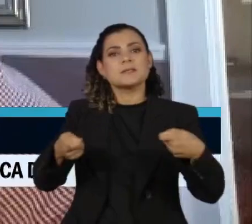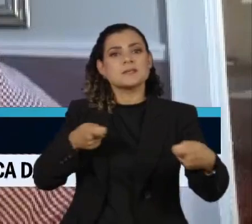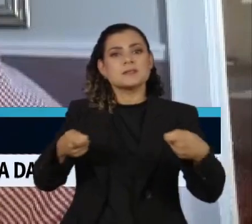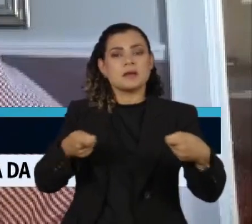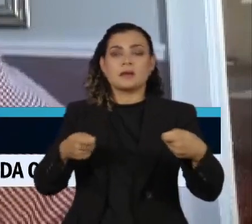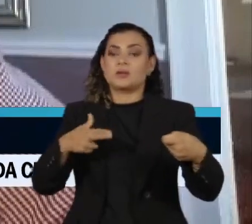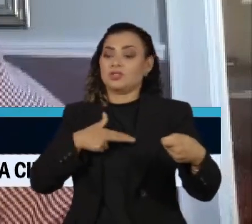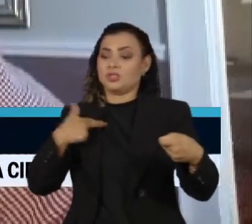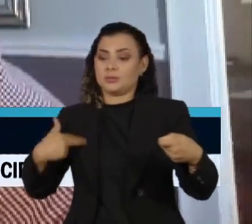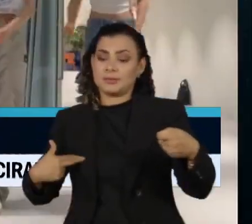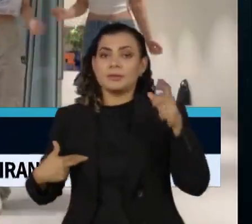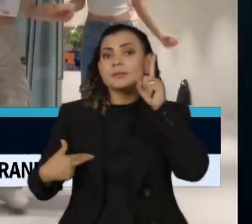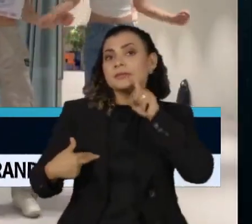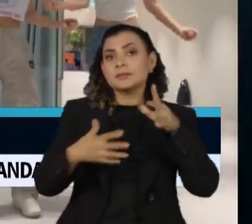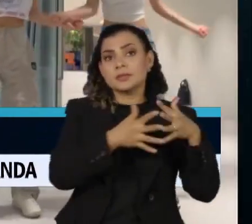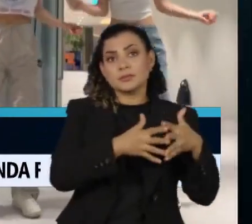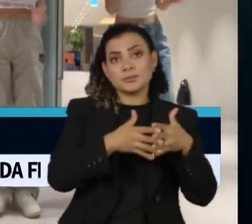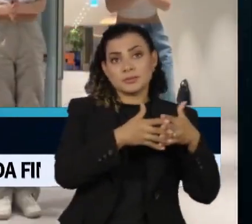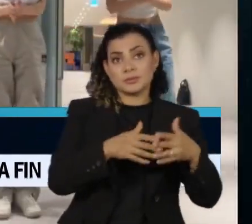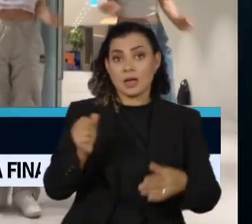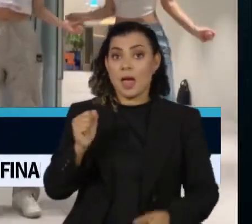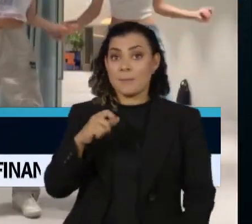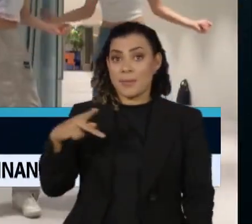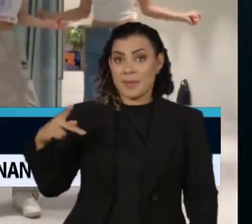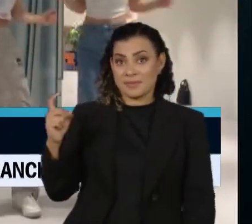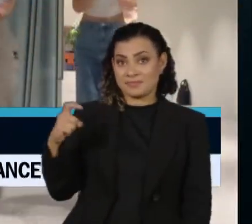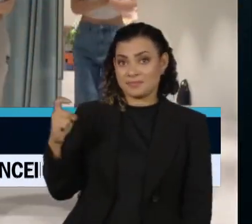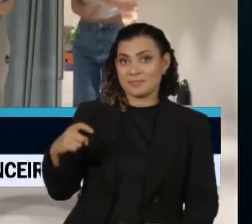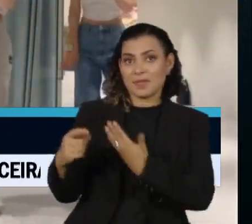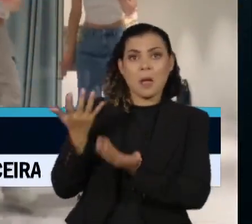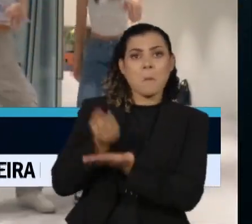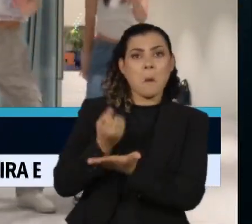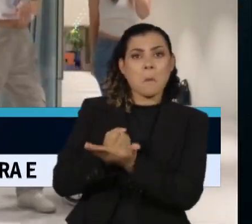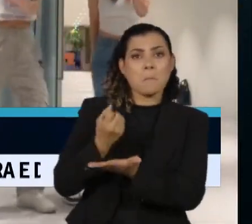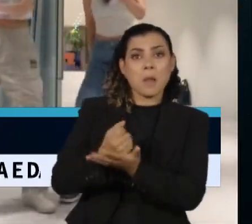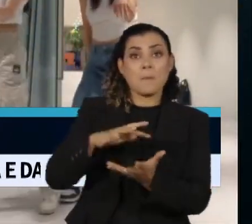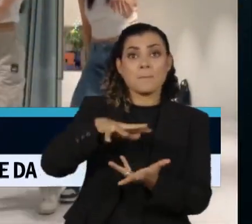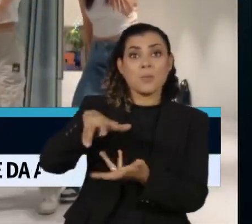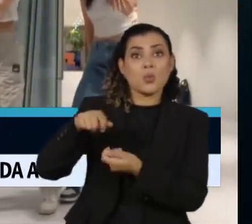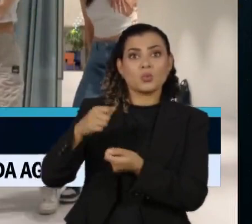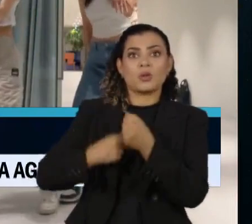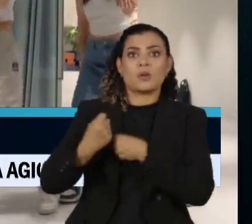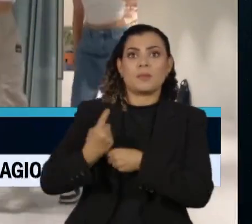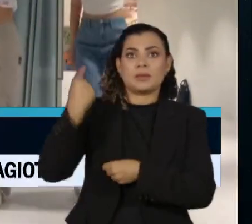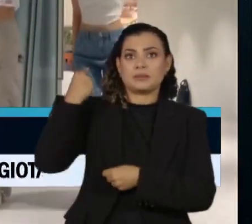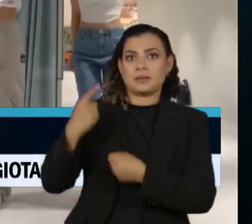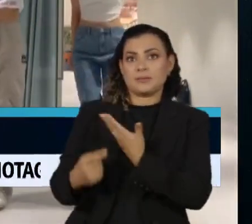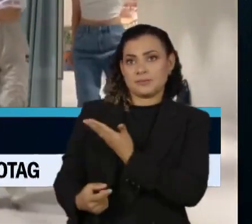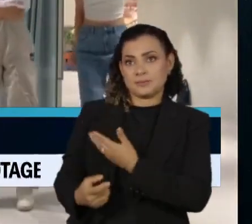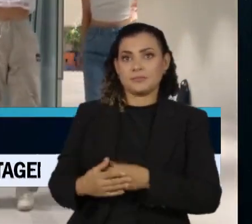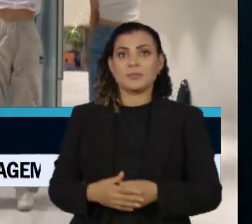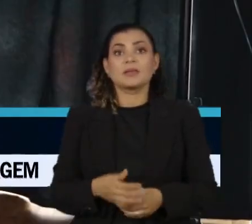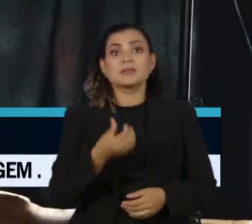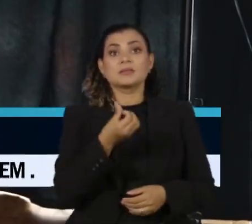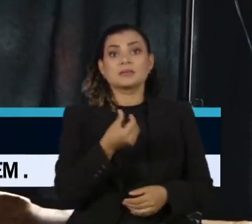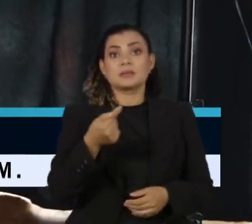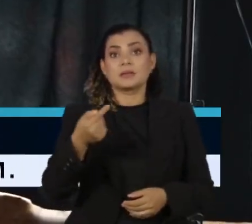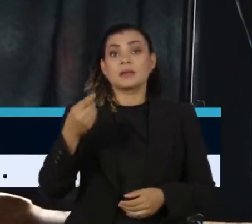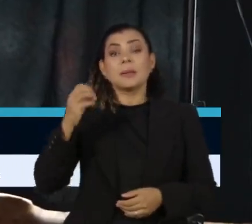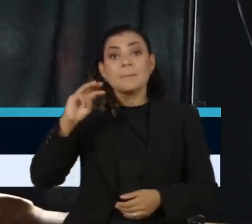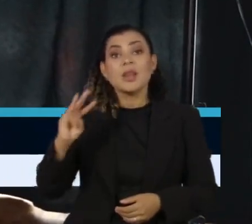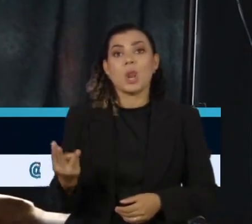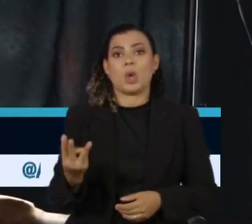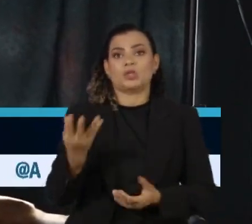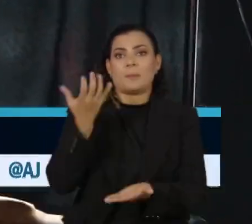entre China e Estados Unidos. O aplicativo foi o mais baixado no mundo no ano passado. 670 milhões de